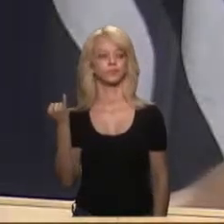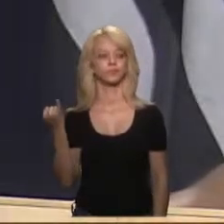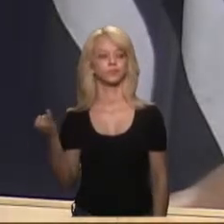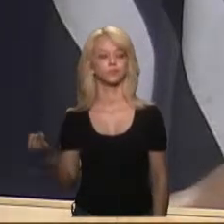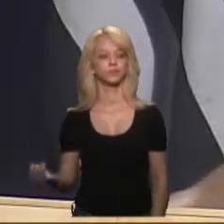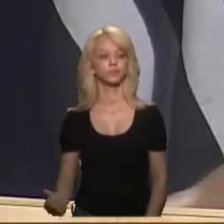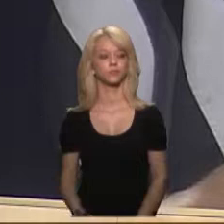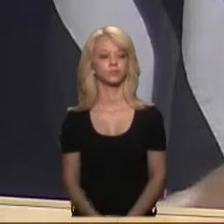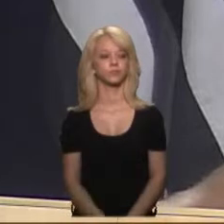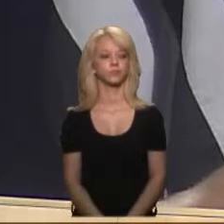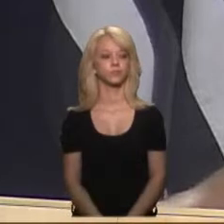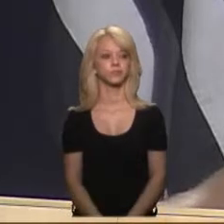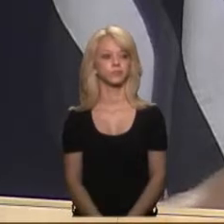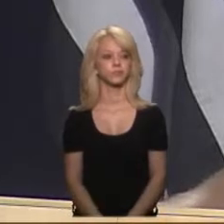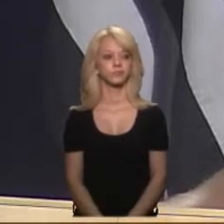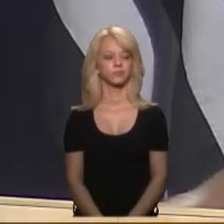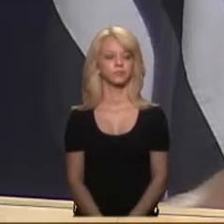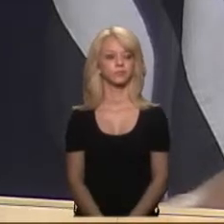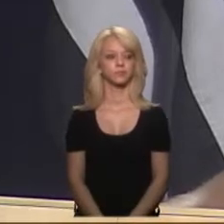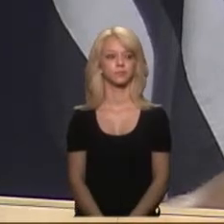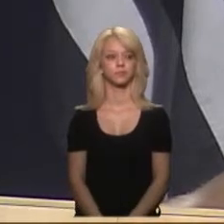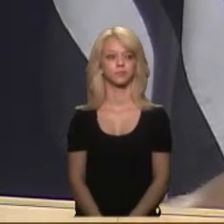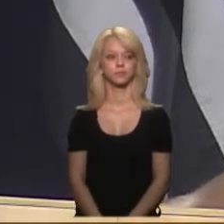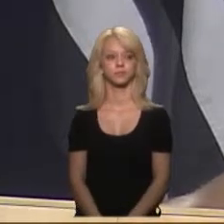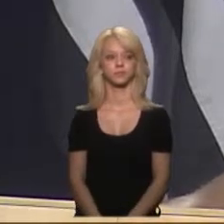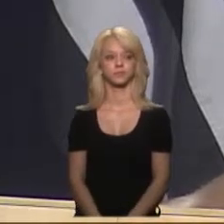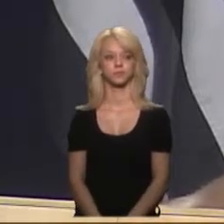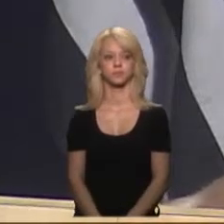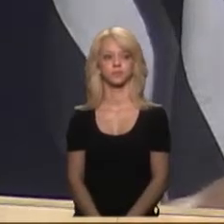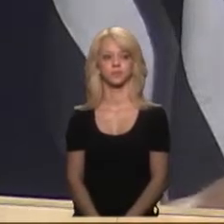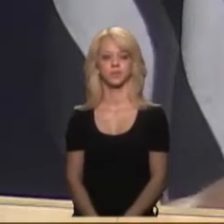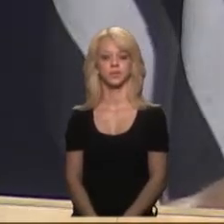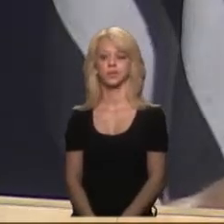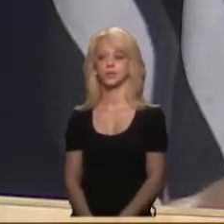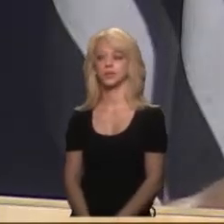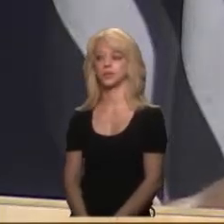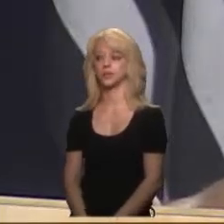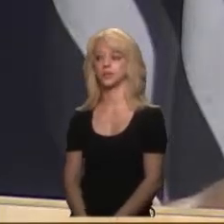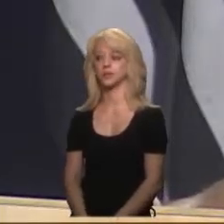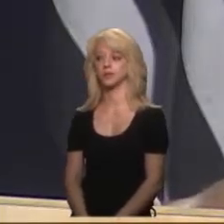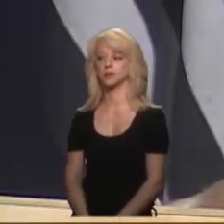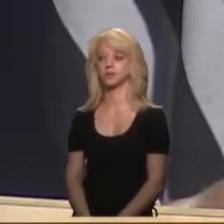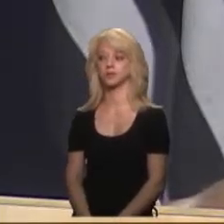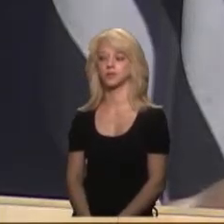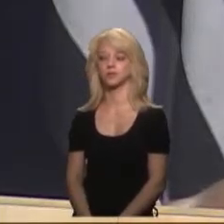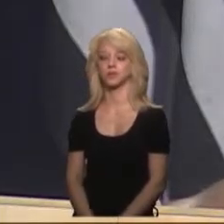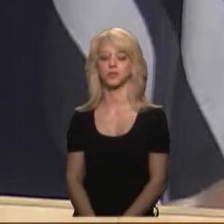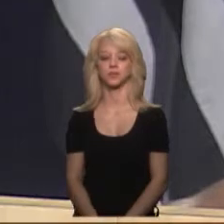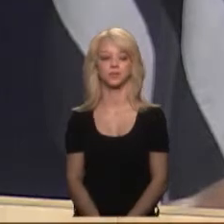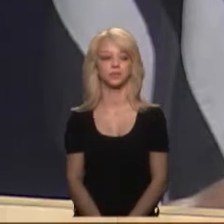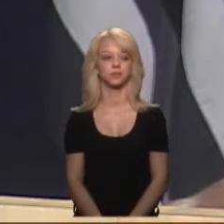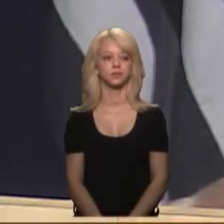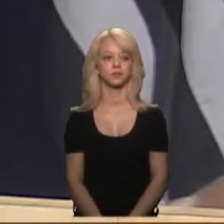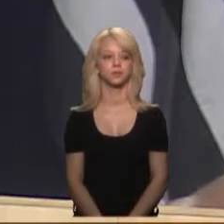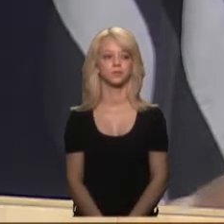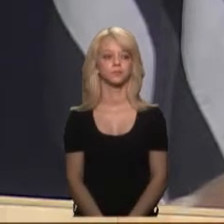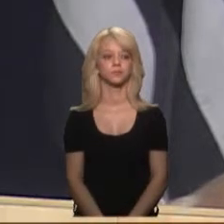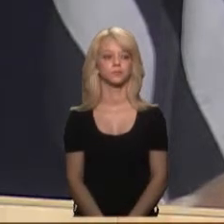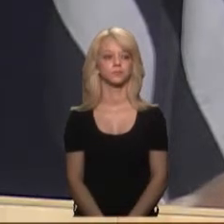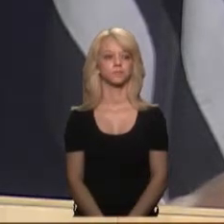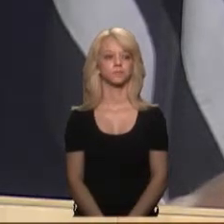agora, nós temos uma pauta elaborada aqui, gente. Nós estamos destruindo a pauta da ordem do dia. Nós